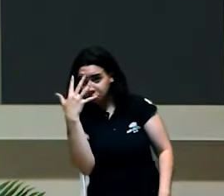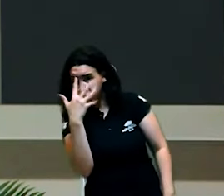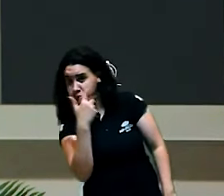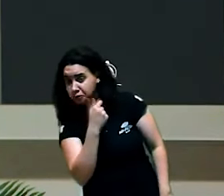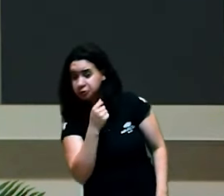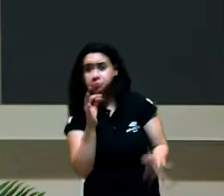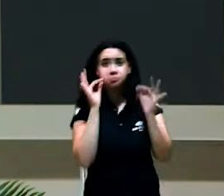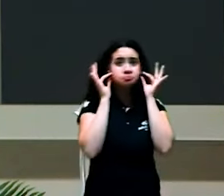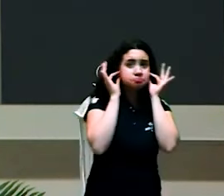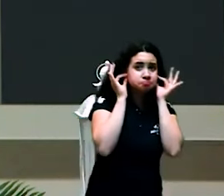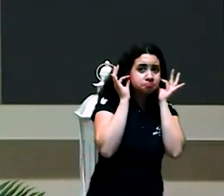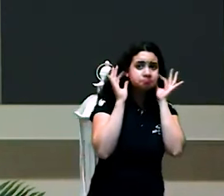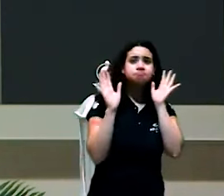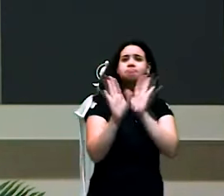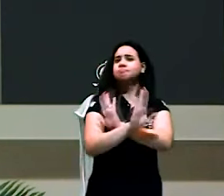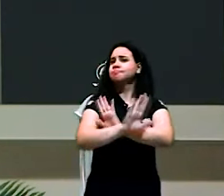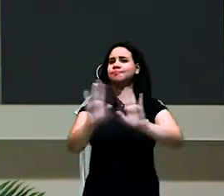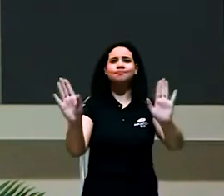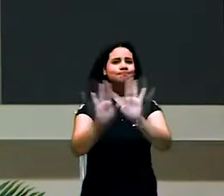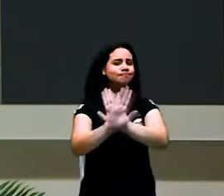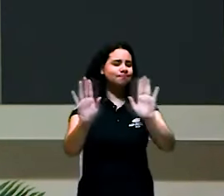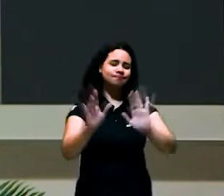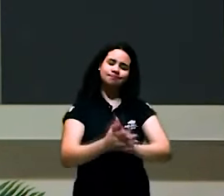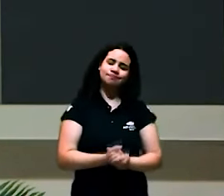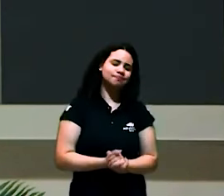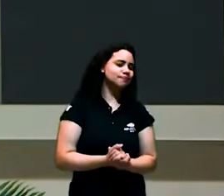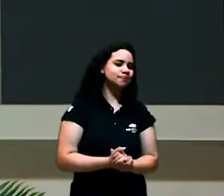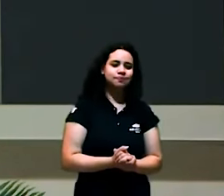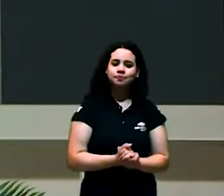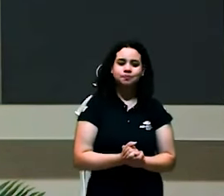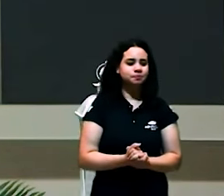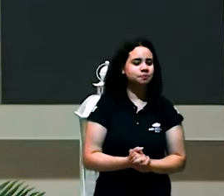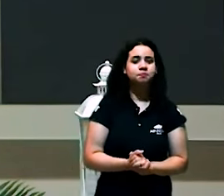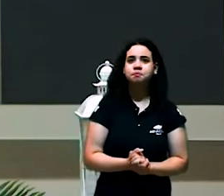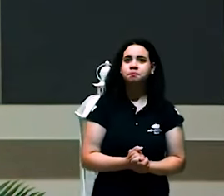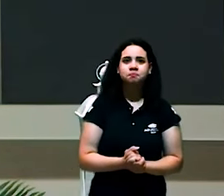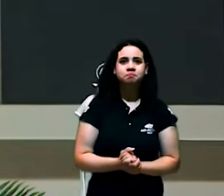bem pintado, nem agradável. Umas janelas,